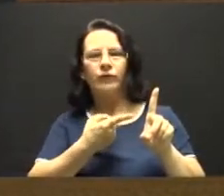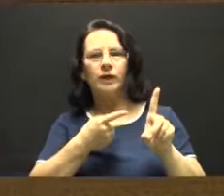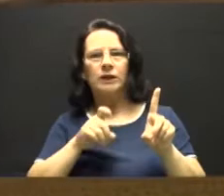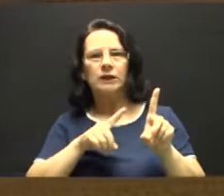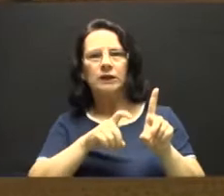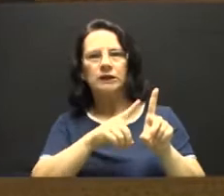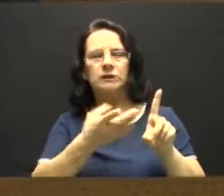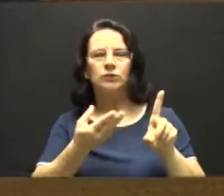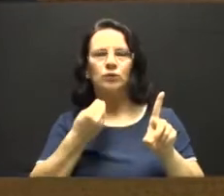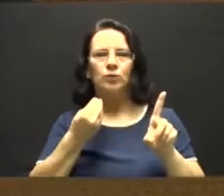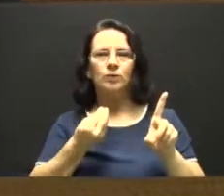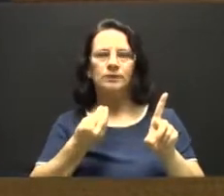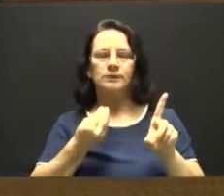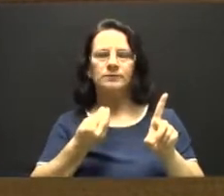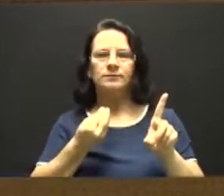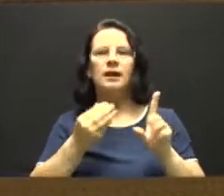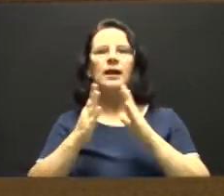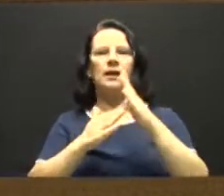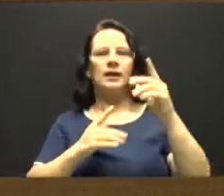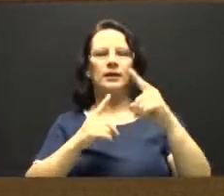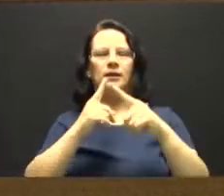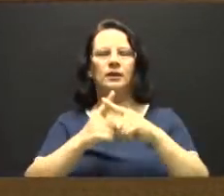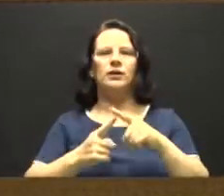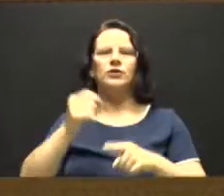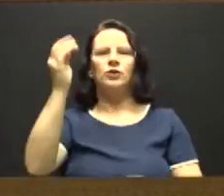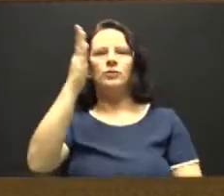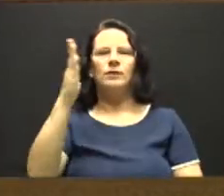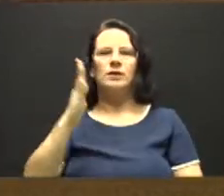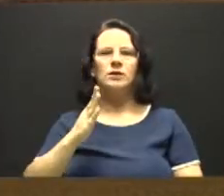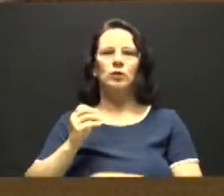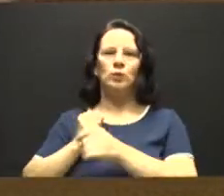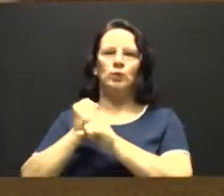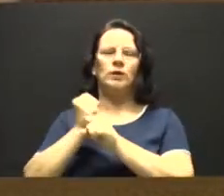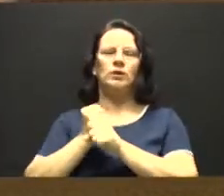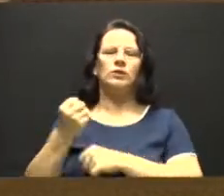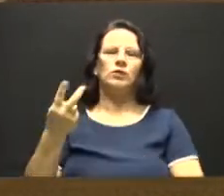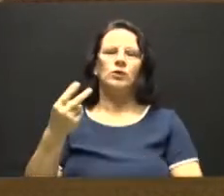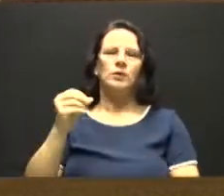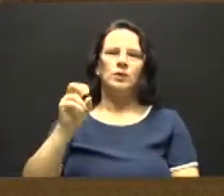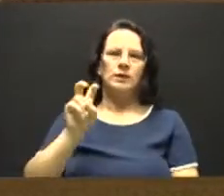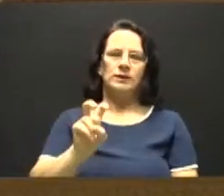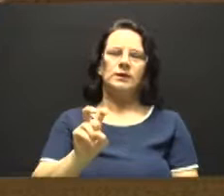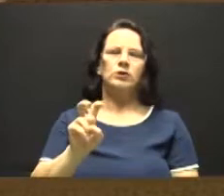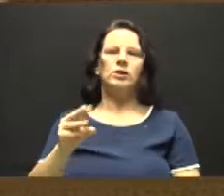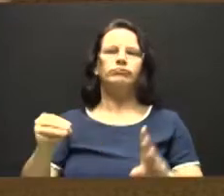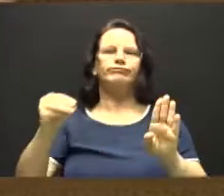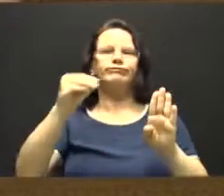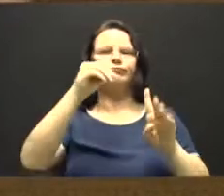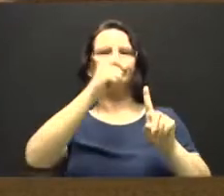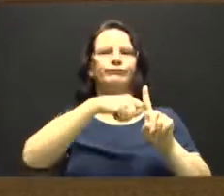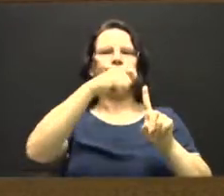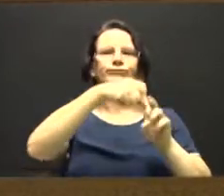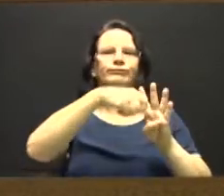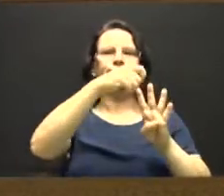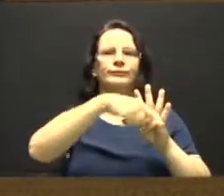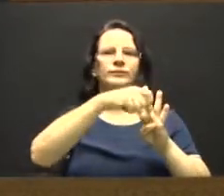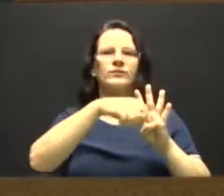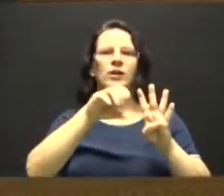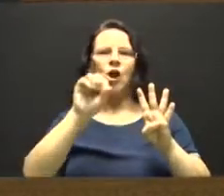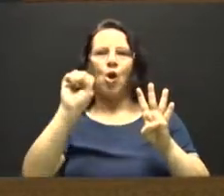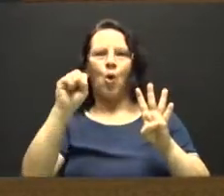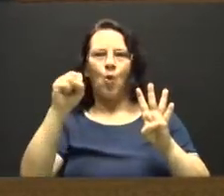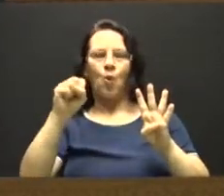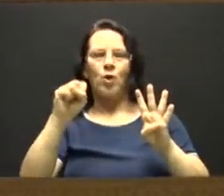a igreja no brasil desde 2005 tem seu calendário fixado a data de 8 de outubro